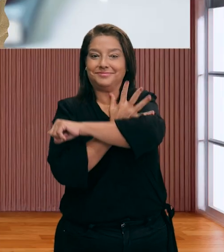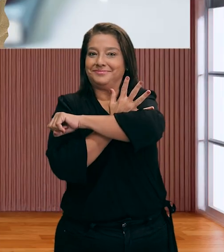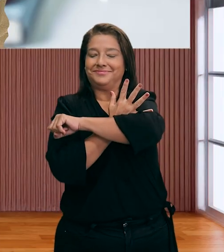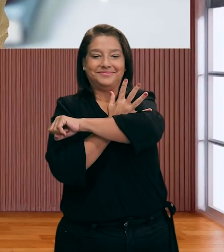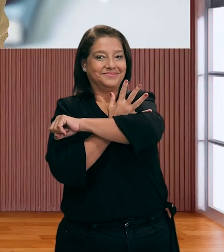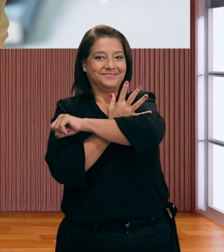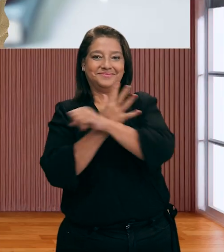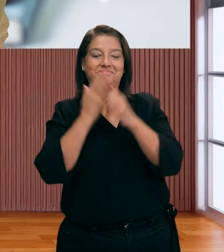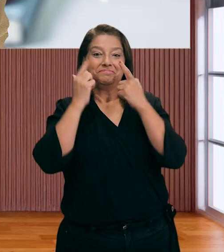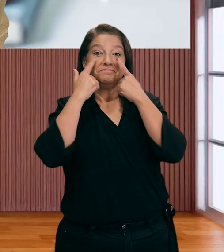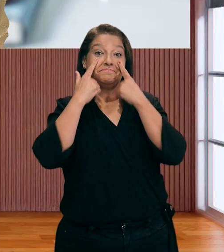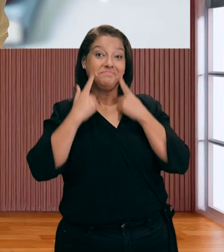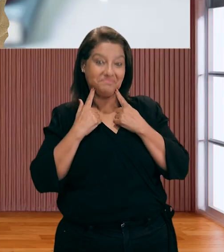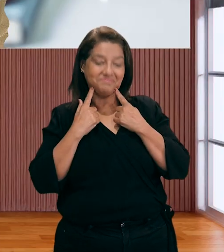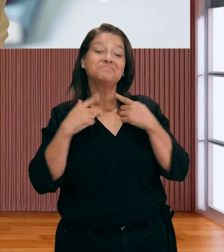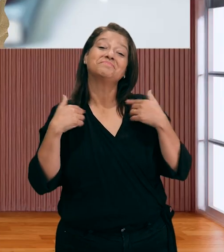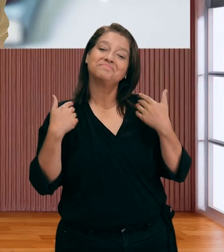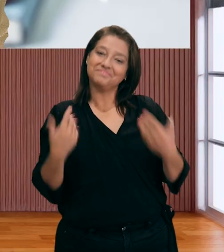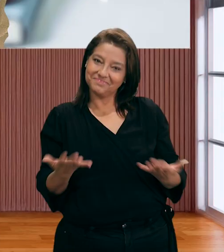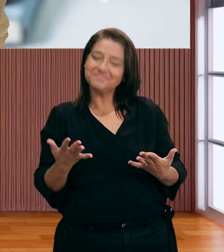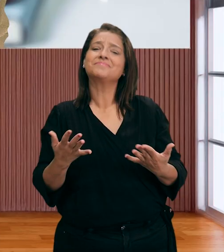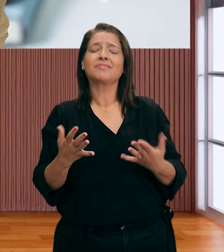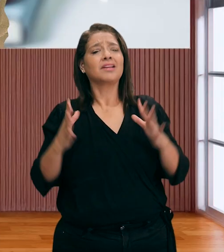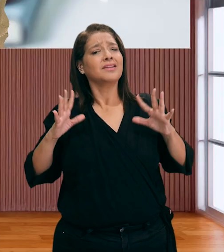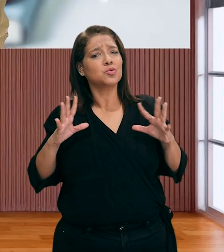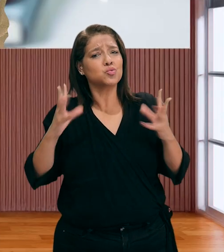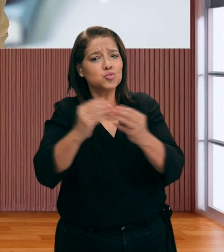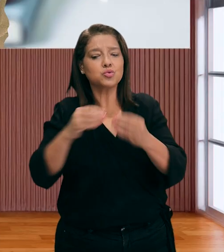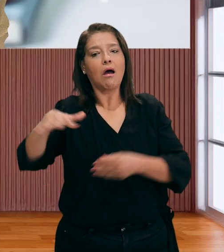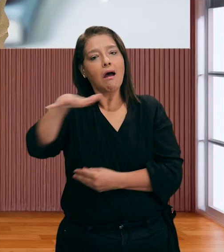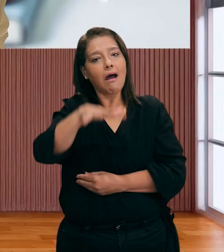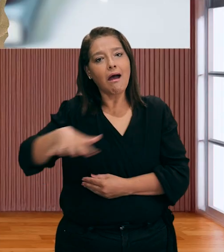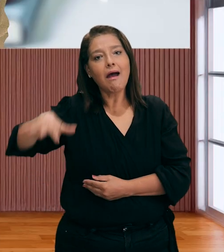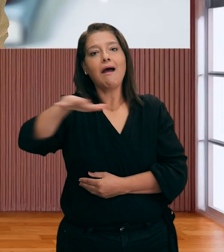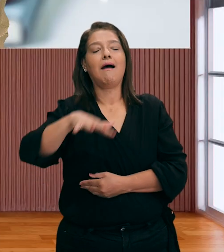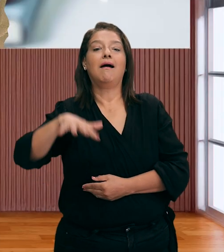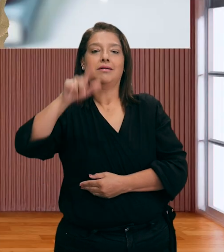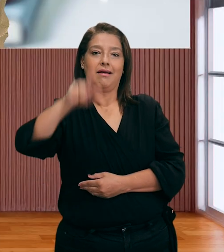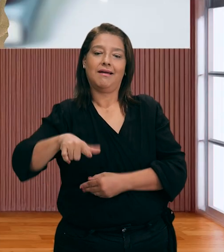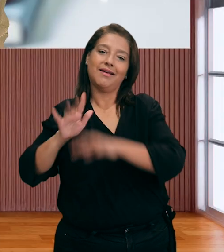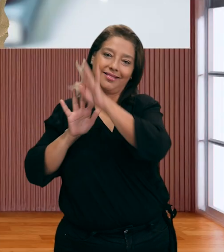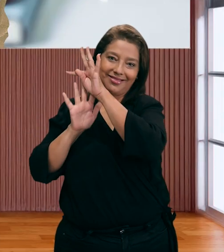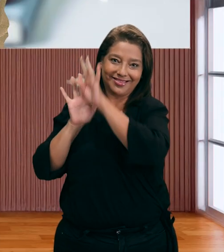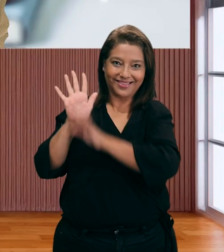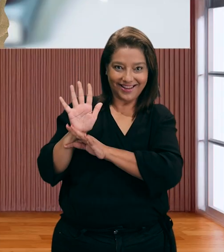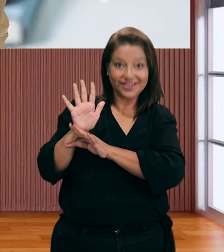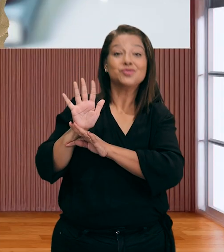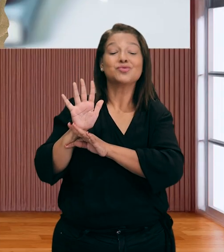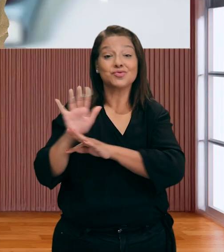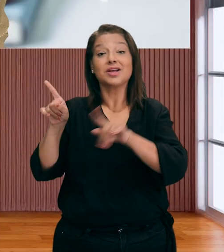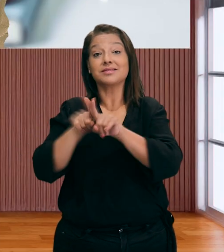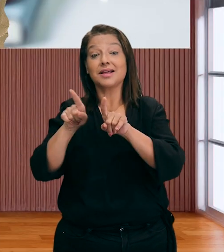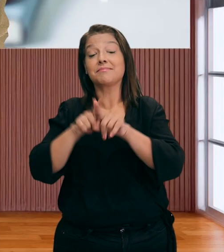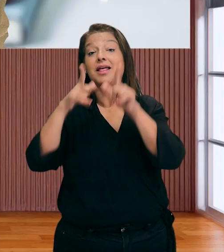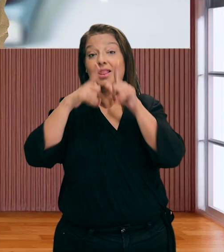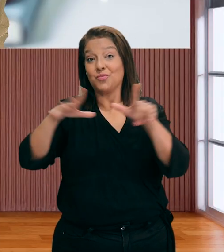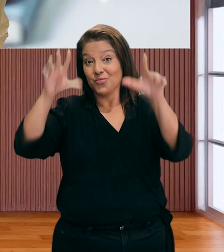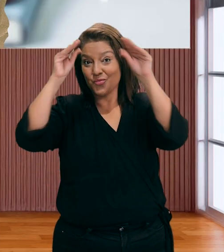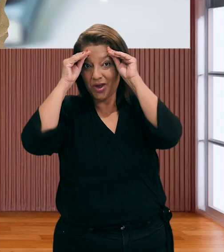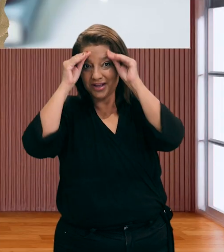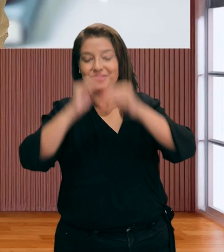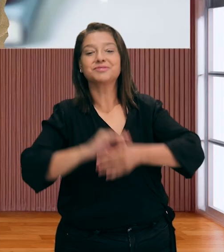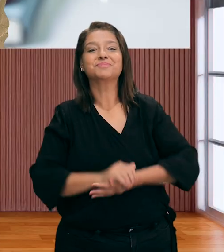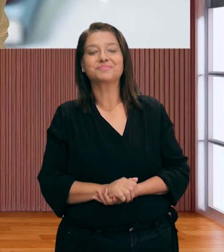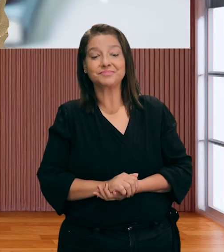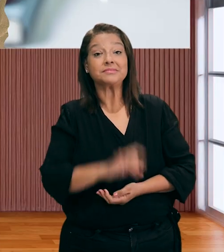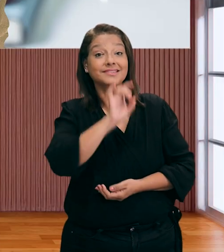emociona? Pois é, tudo isso faz parte do universo dos textos e das linguagens.